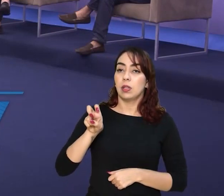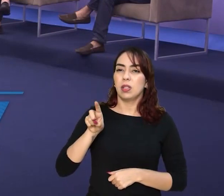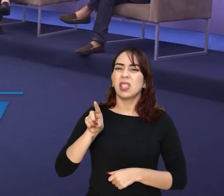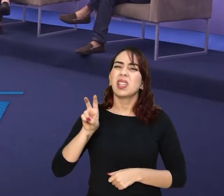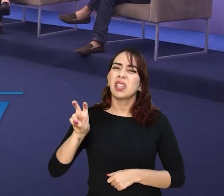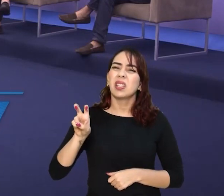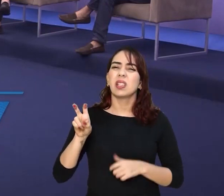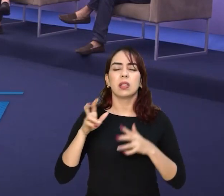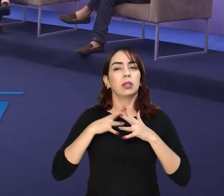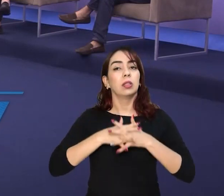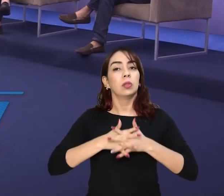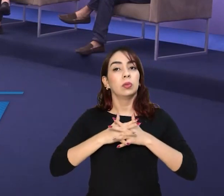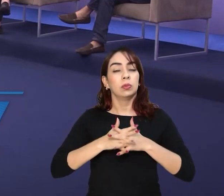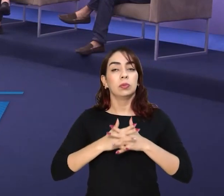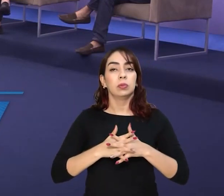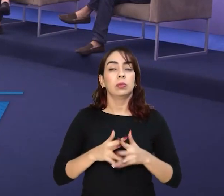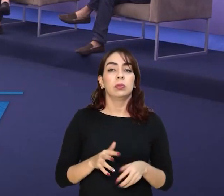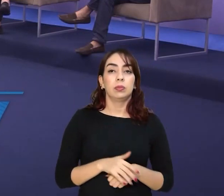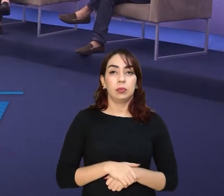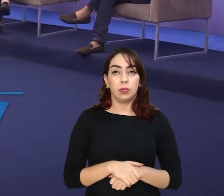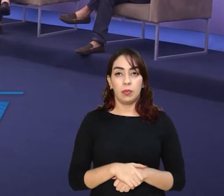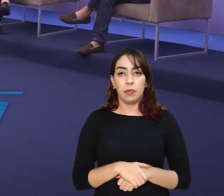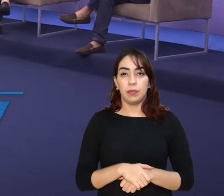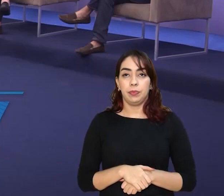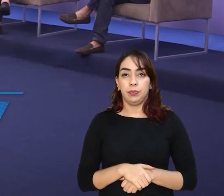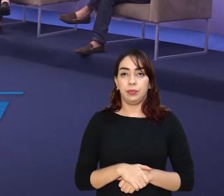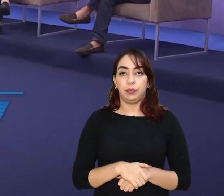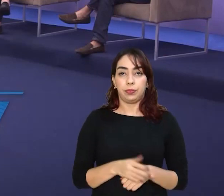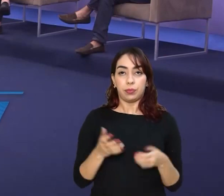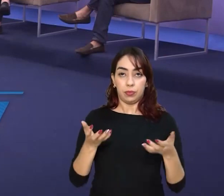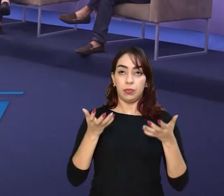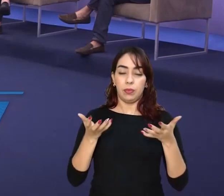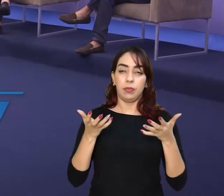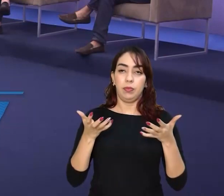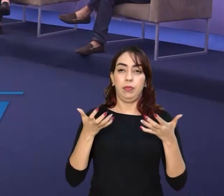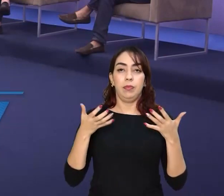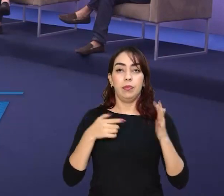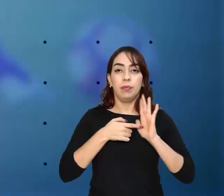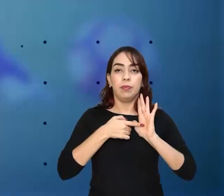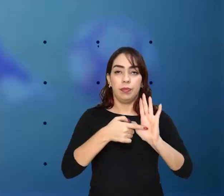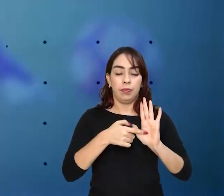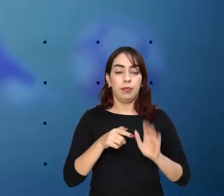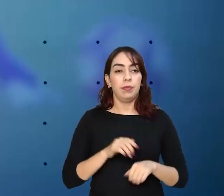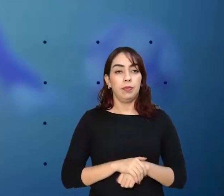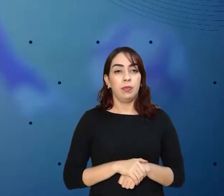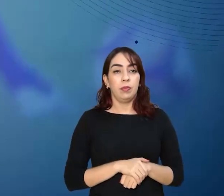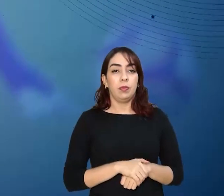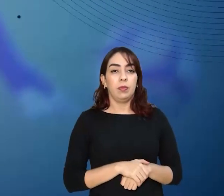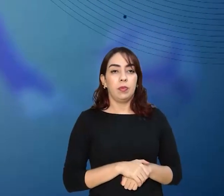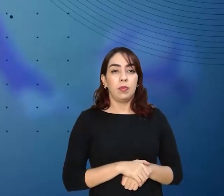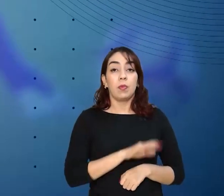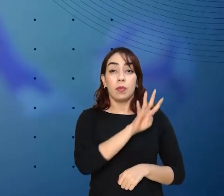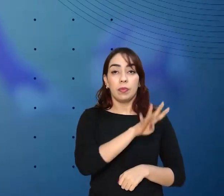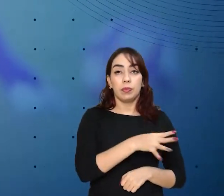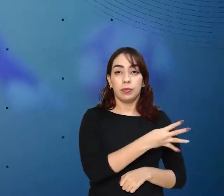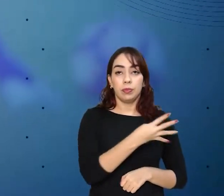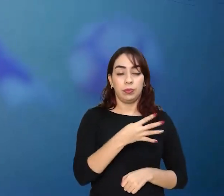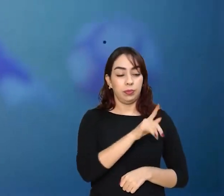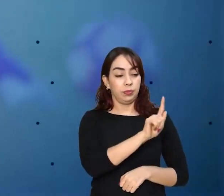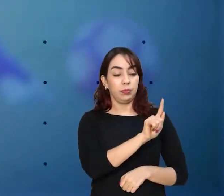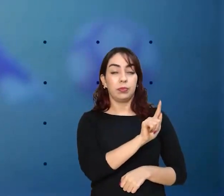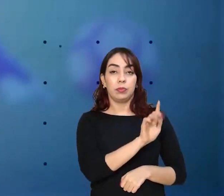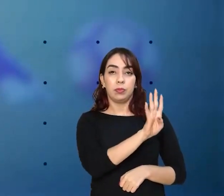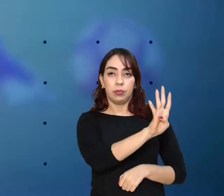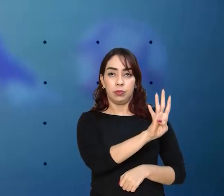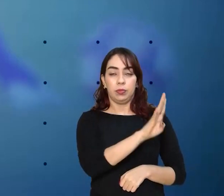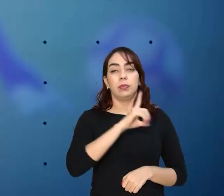Mas só para ilustrar aqui, só para ilustrar o seu comentário. O primeiro do G4 é o Criciúma. Ele tem 20 pontos